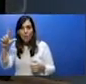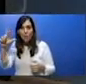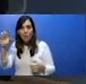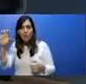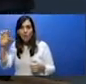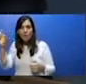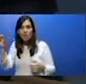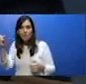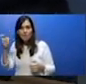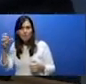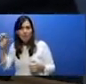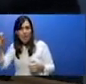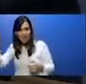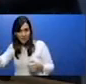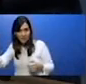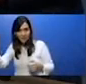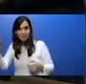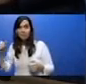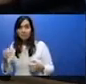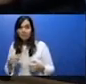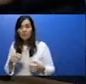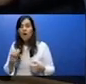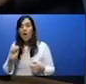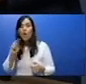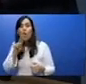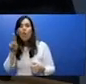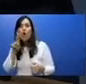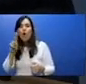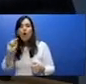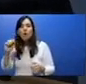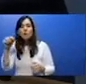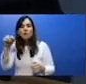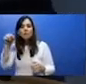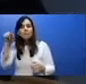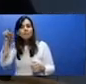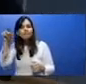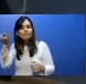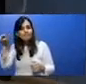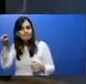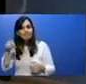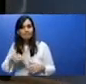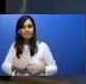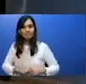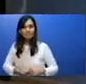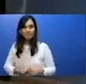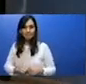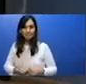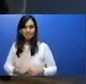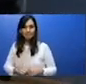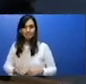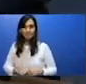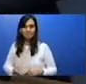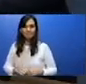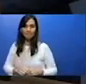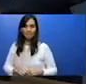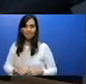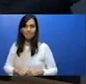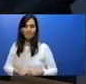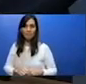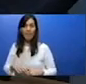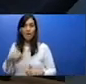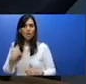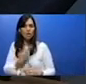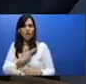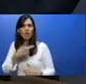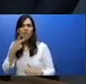mas já no terceiro ano nós não chamamos chapeuzinho. O nome dele é acento circunflexo. E nós